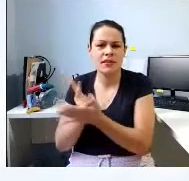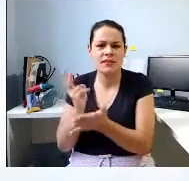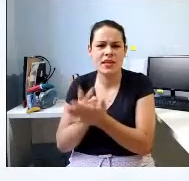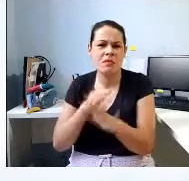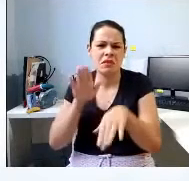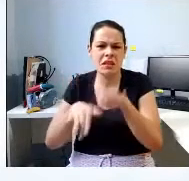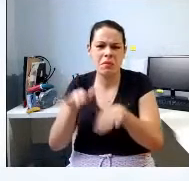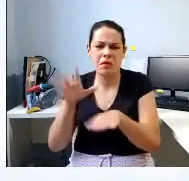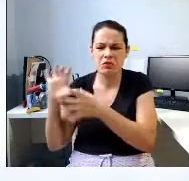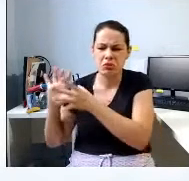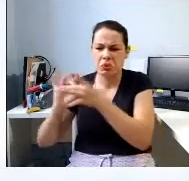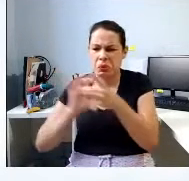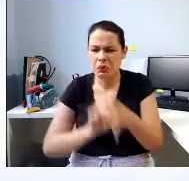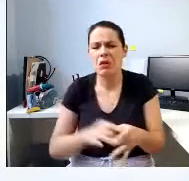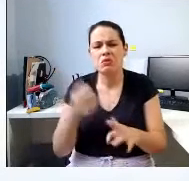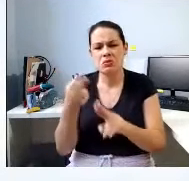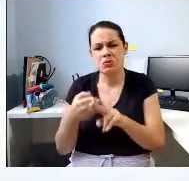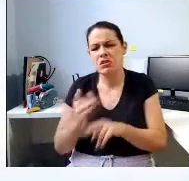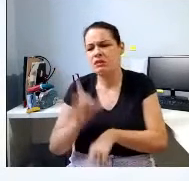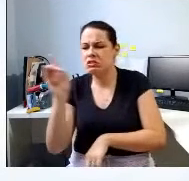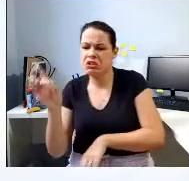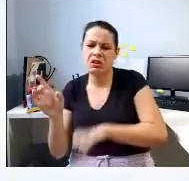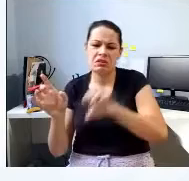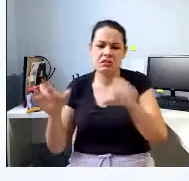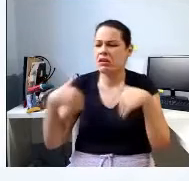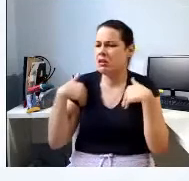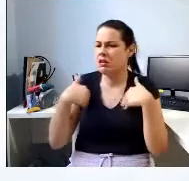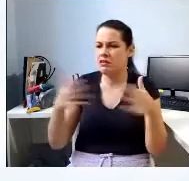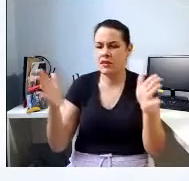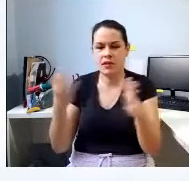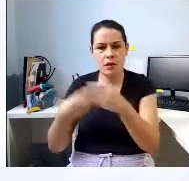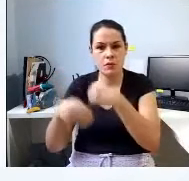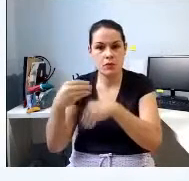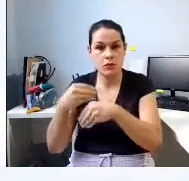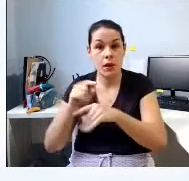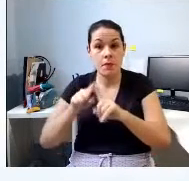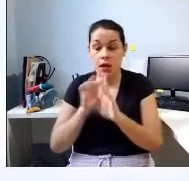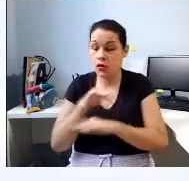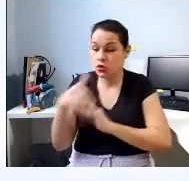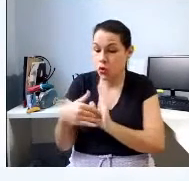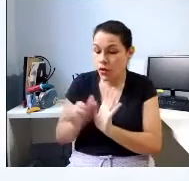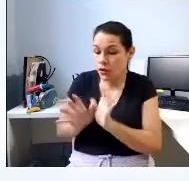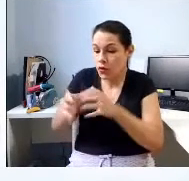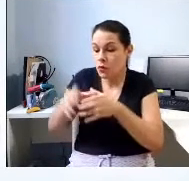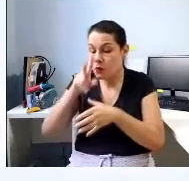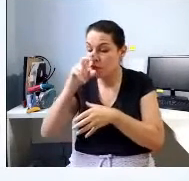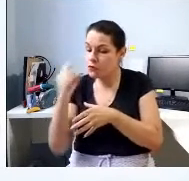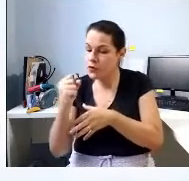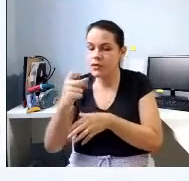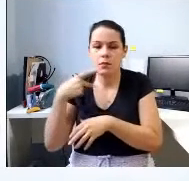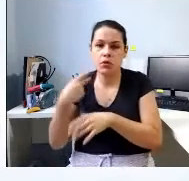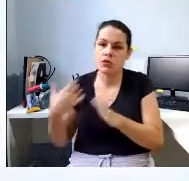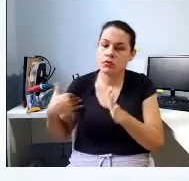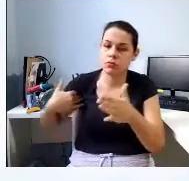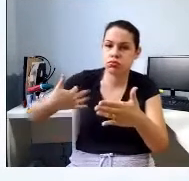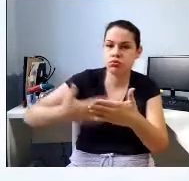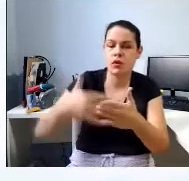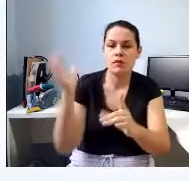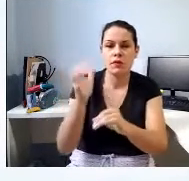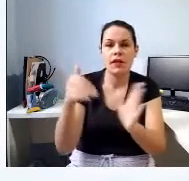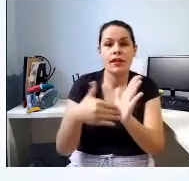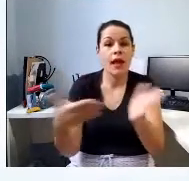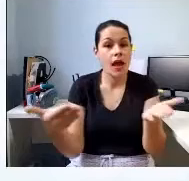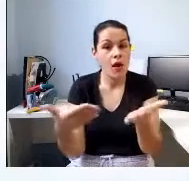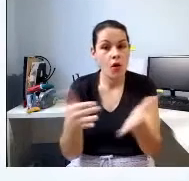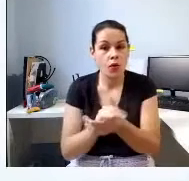da conjuntura, dependendo dos interesses. Essas forças políticas perduram até hoje. Esse partido do interior chama-se hoje